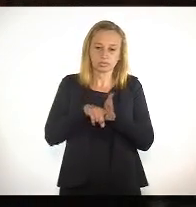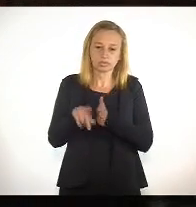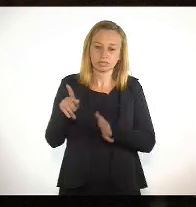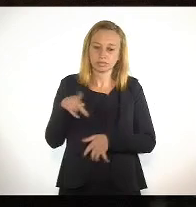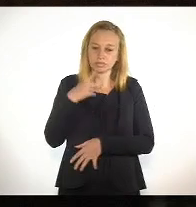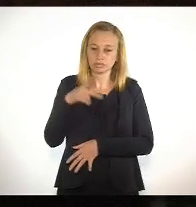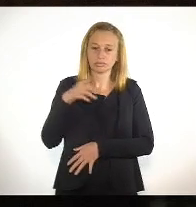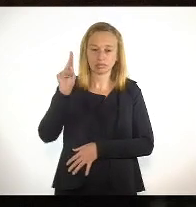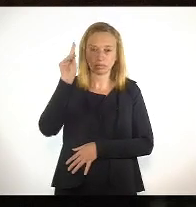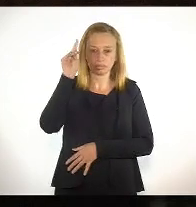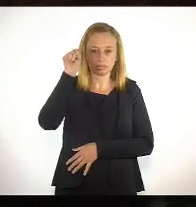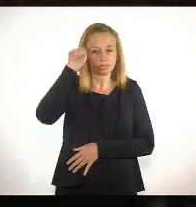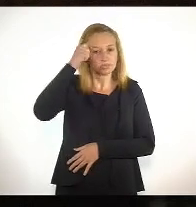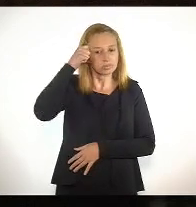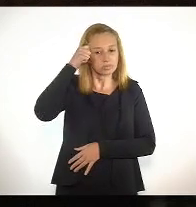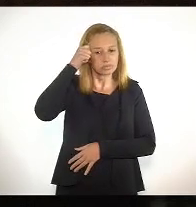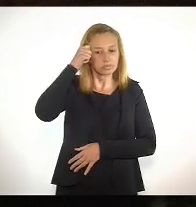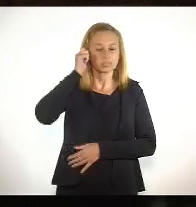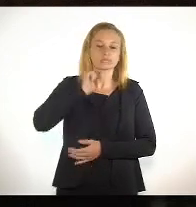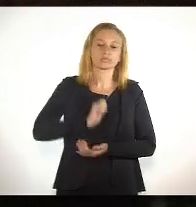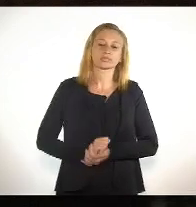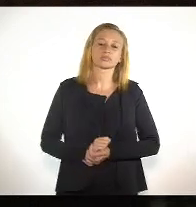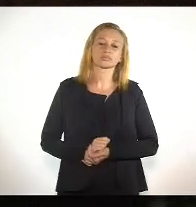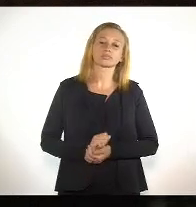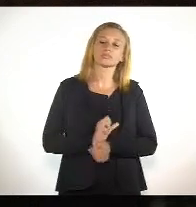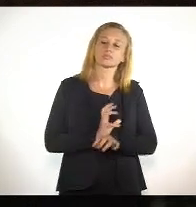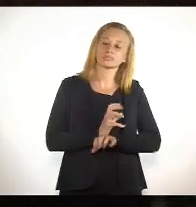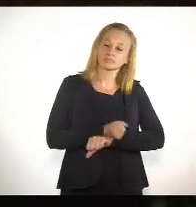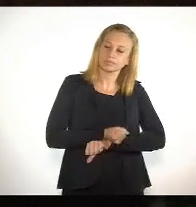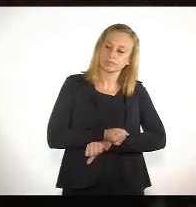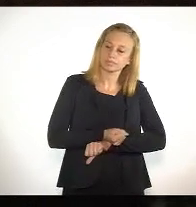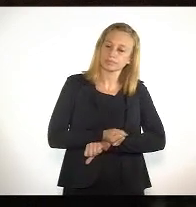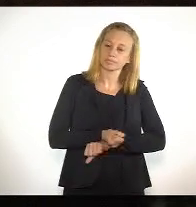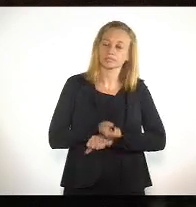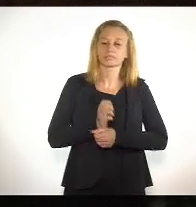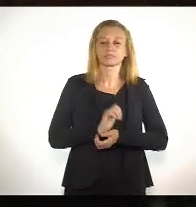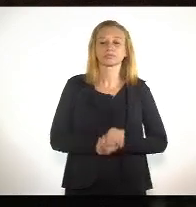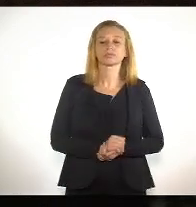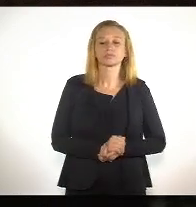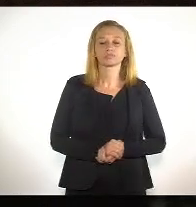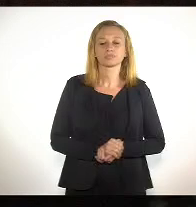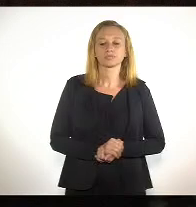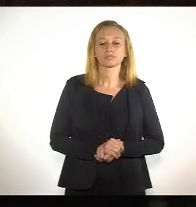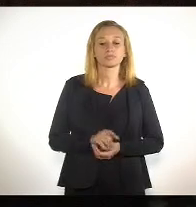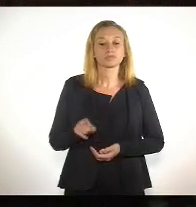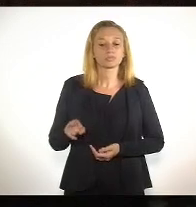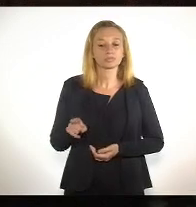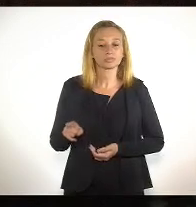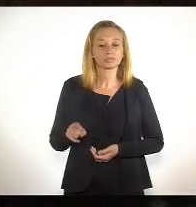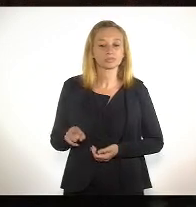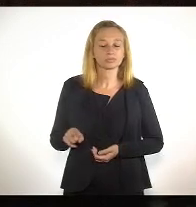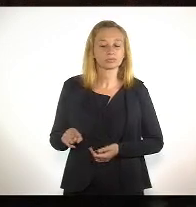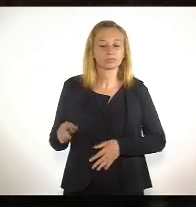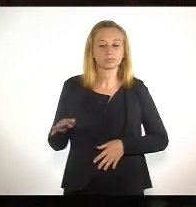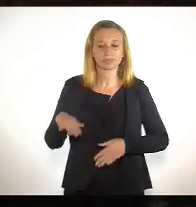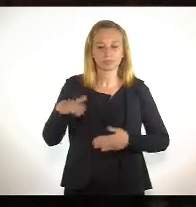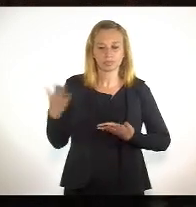os negros, os escravos, eles ao virem